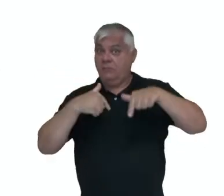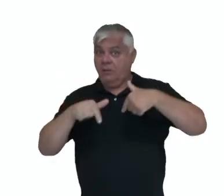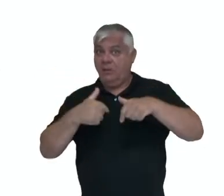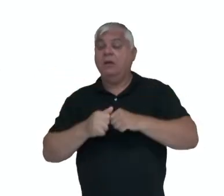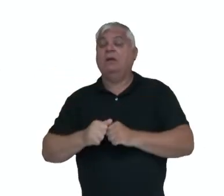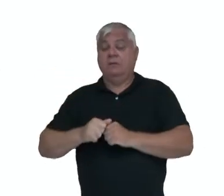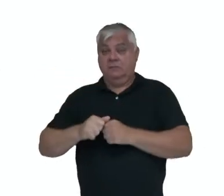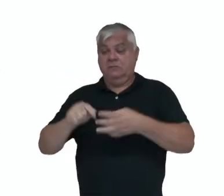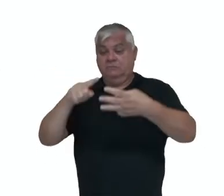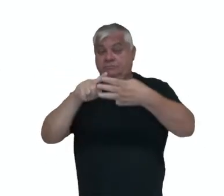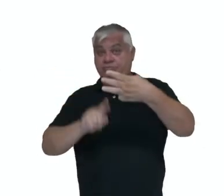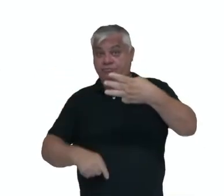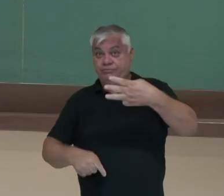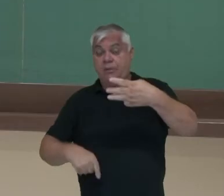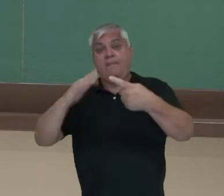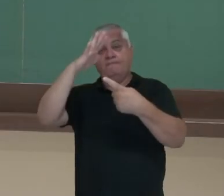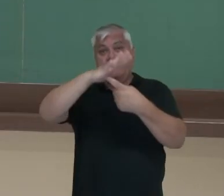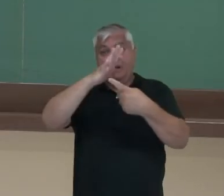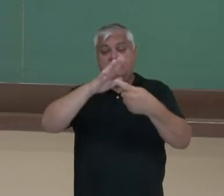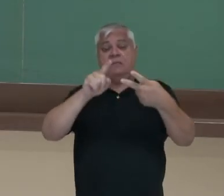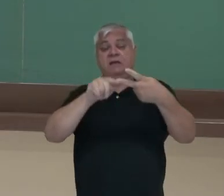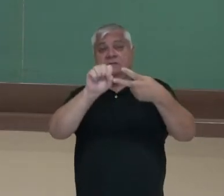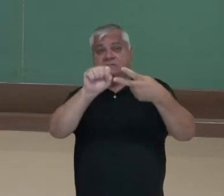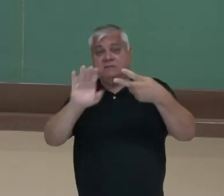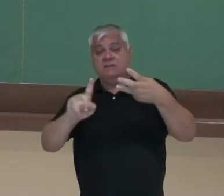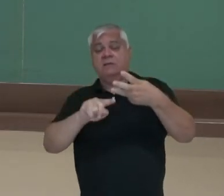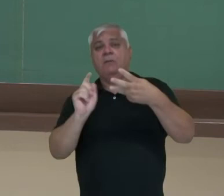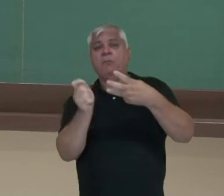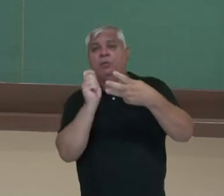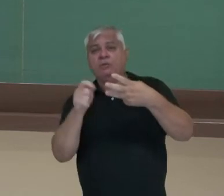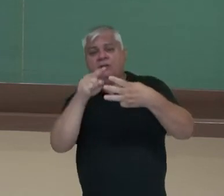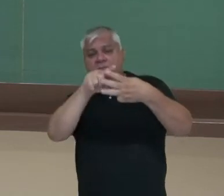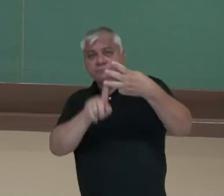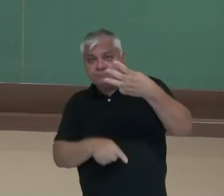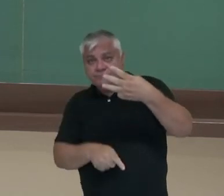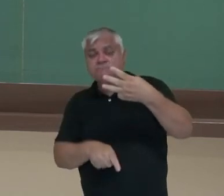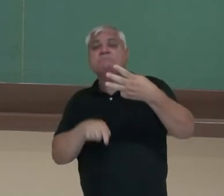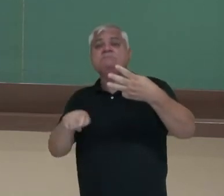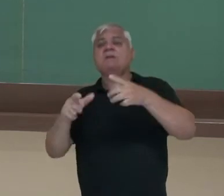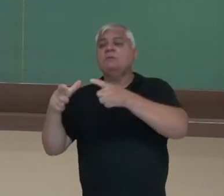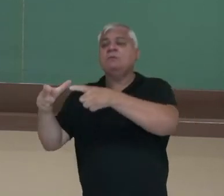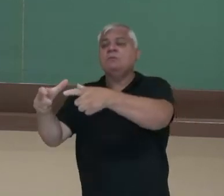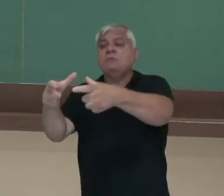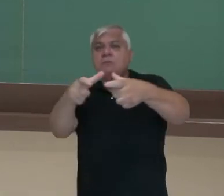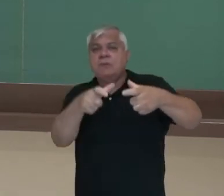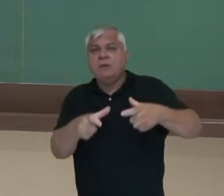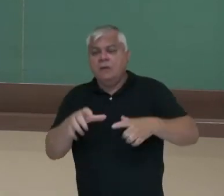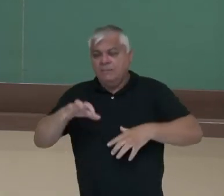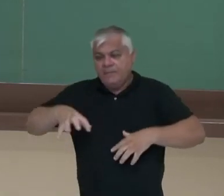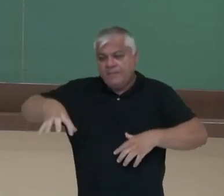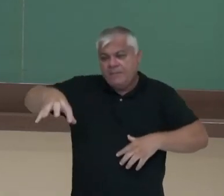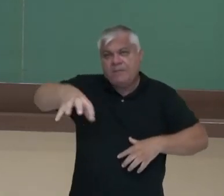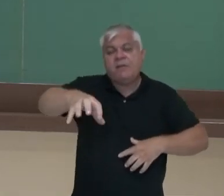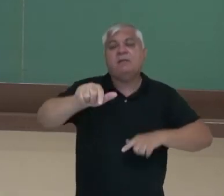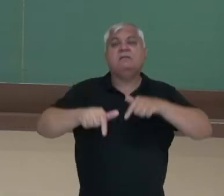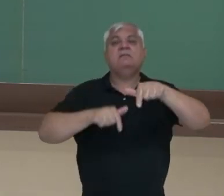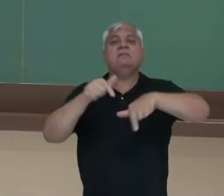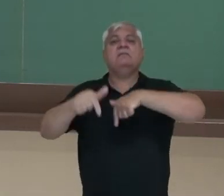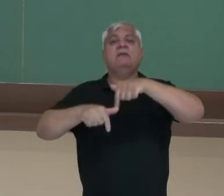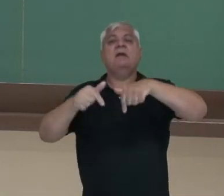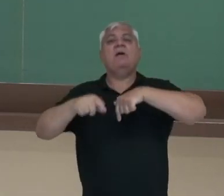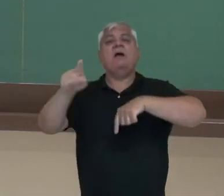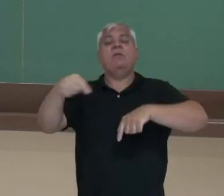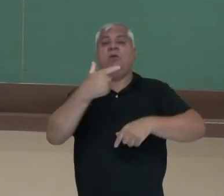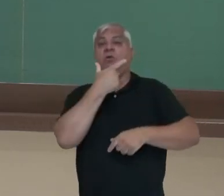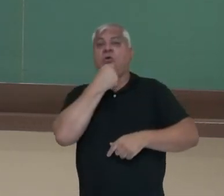Santa Catarina e principalmente Rio Grande do Sul. Nas estâncias, o trabalho era realizado pelo capataz